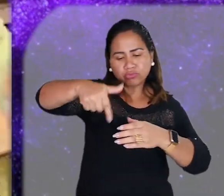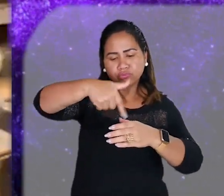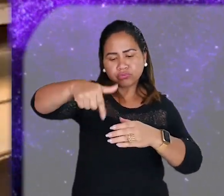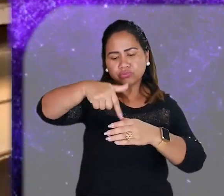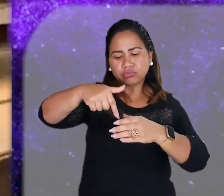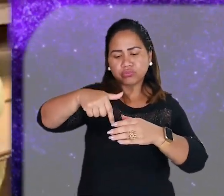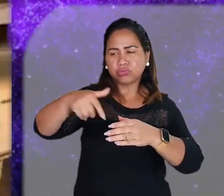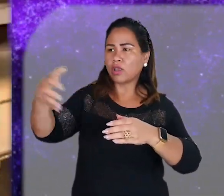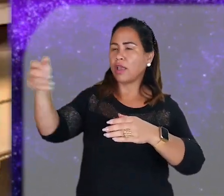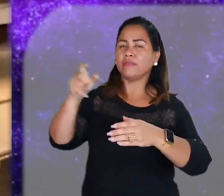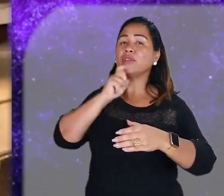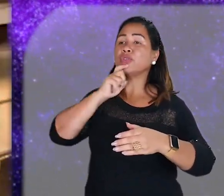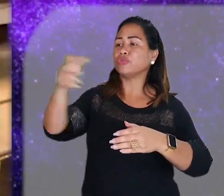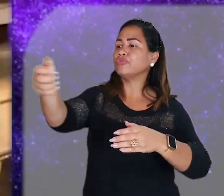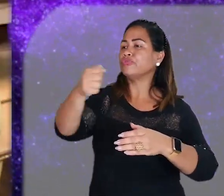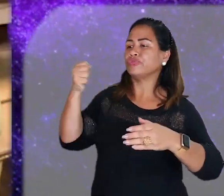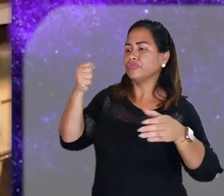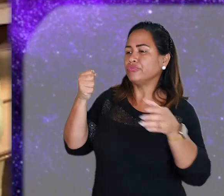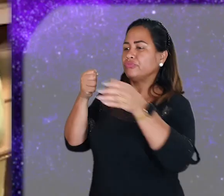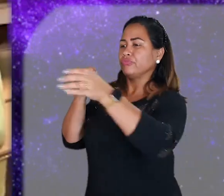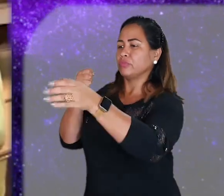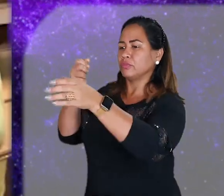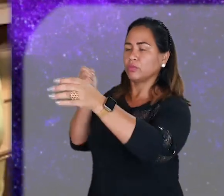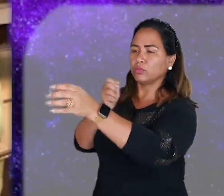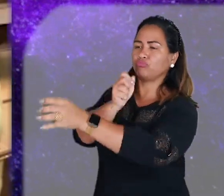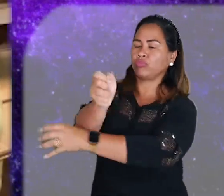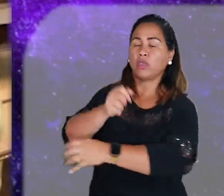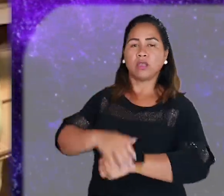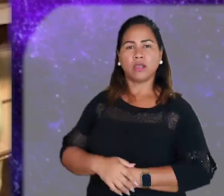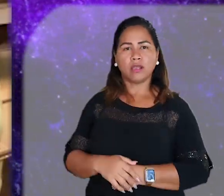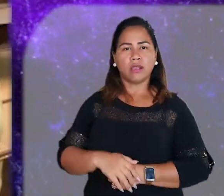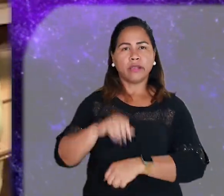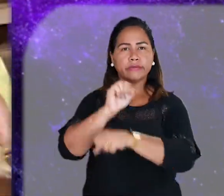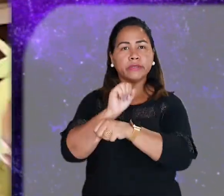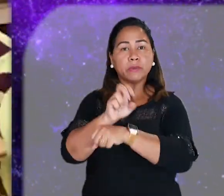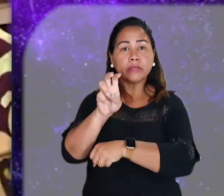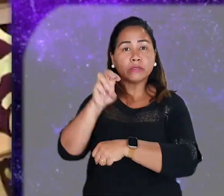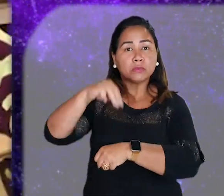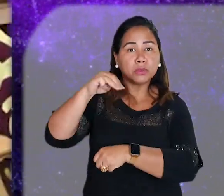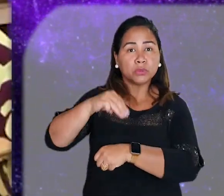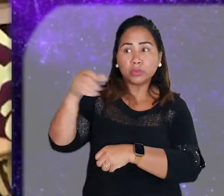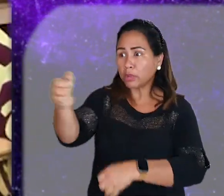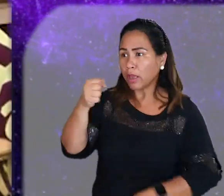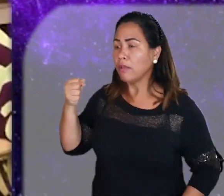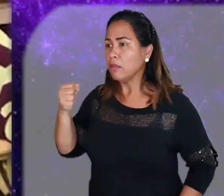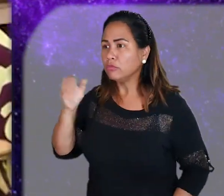você colocou o gelo no congelador cinco minutos depois abriu a porta